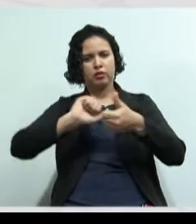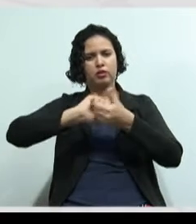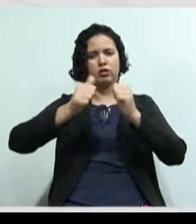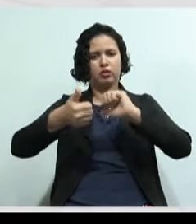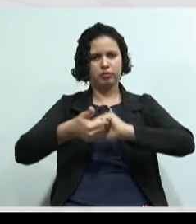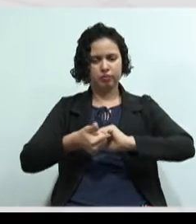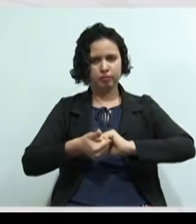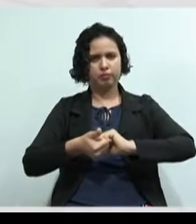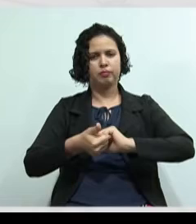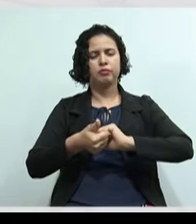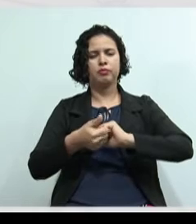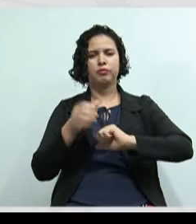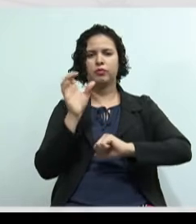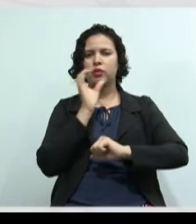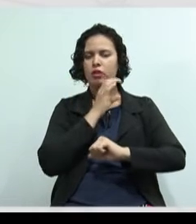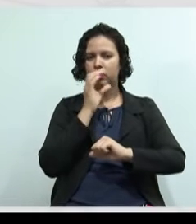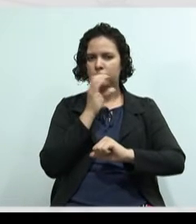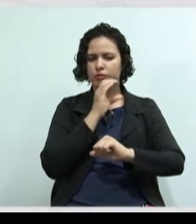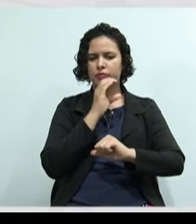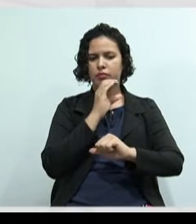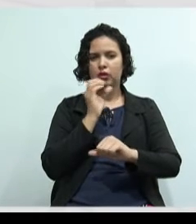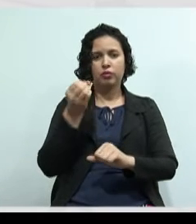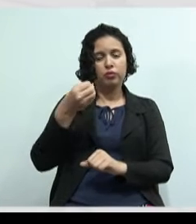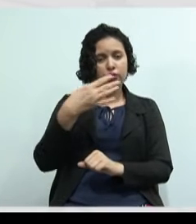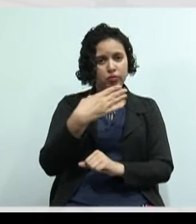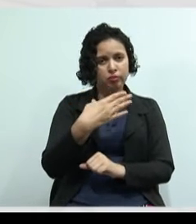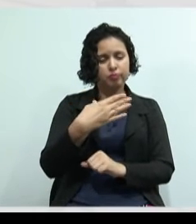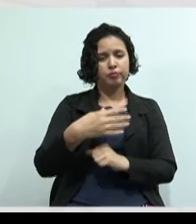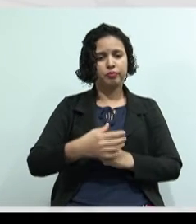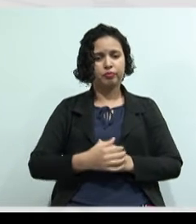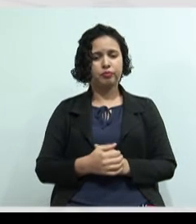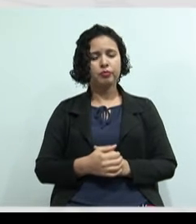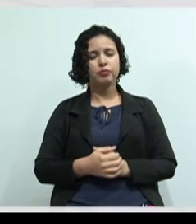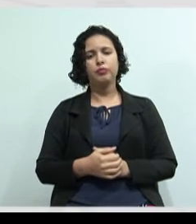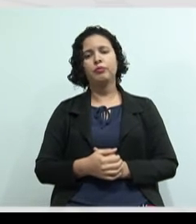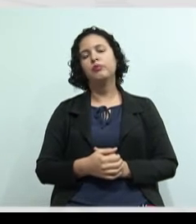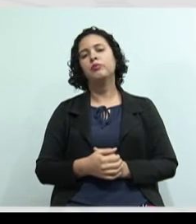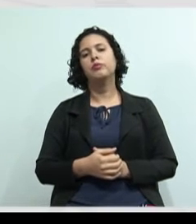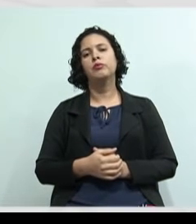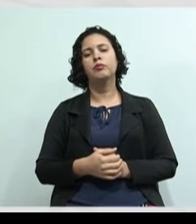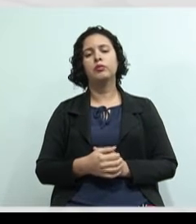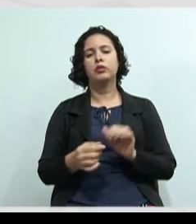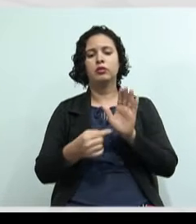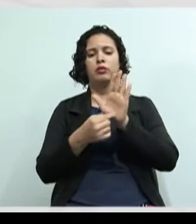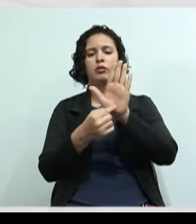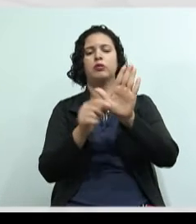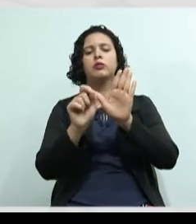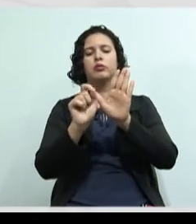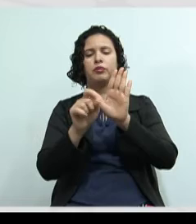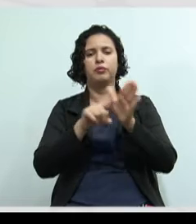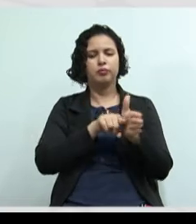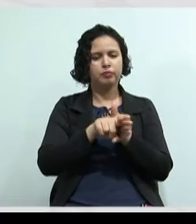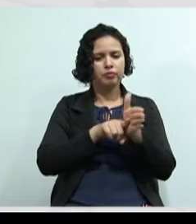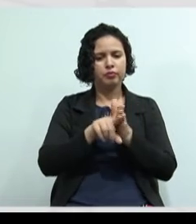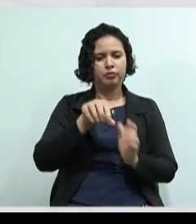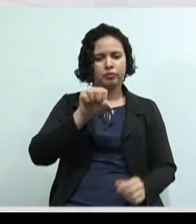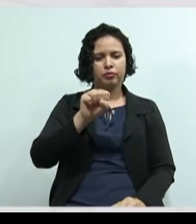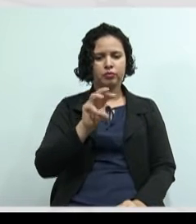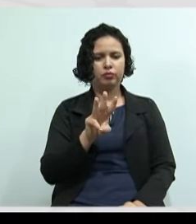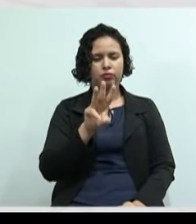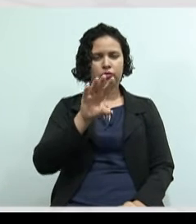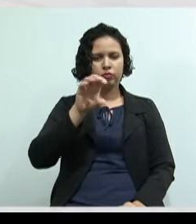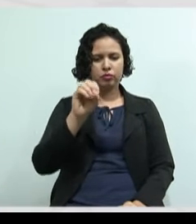adaptar com extrema agilidade a novas situações. E aí eu te apresentei uma ferramenta chamada análise